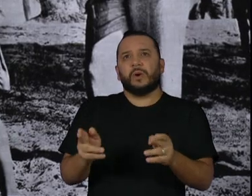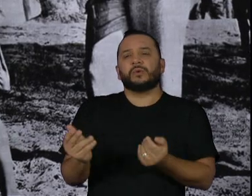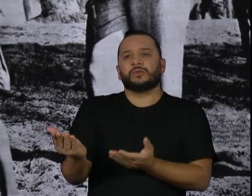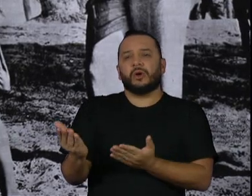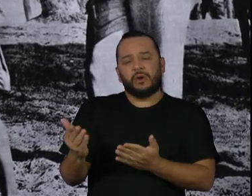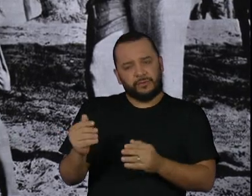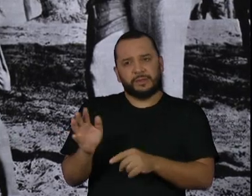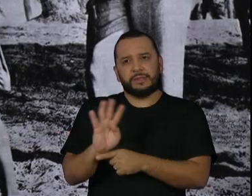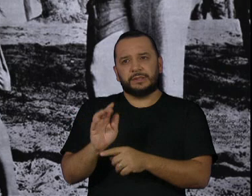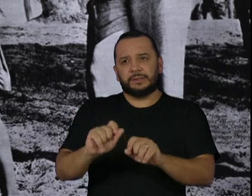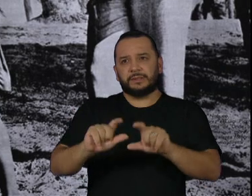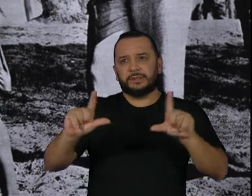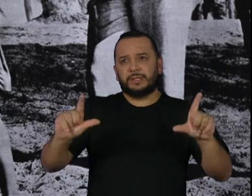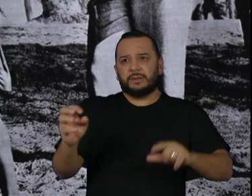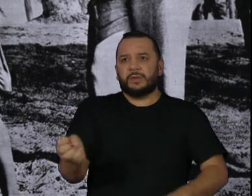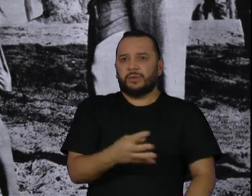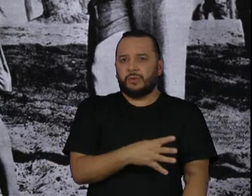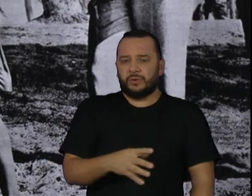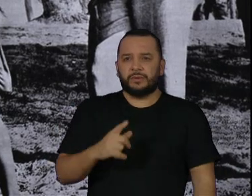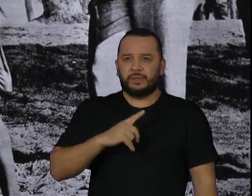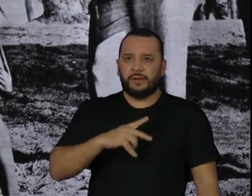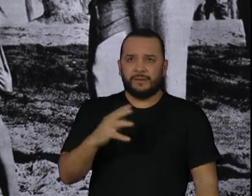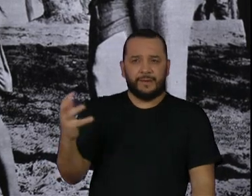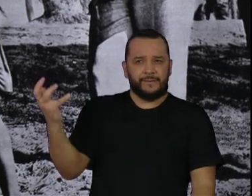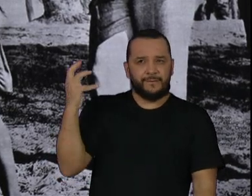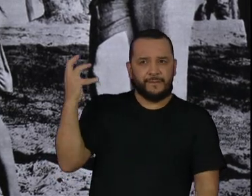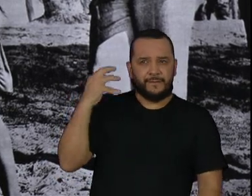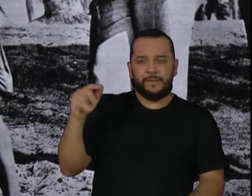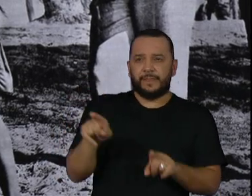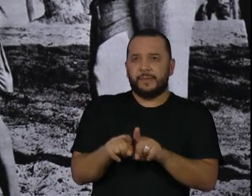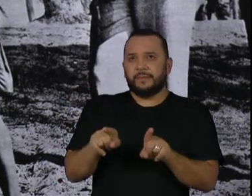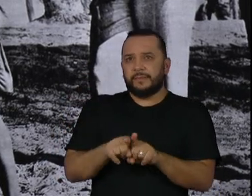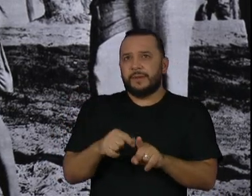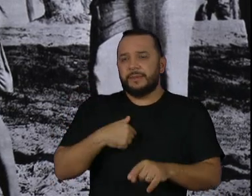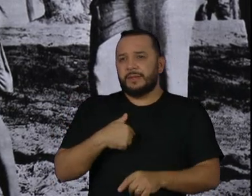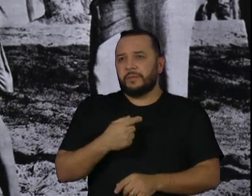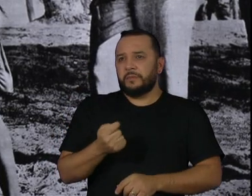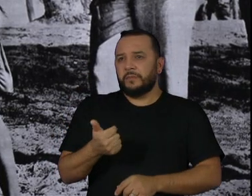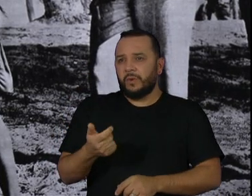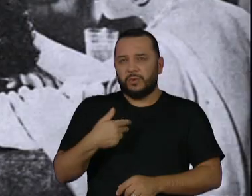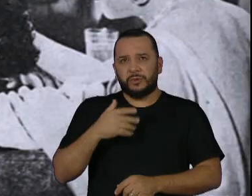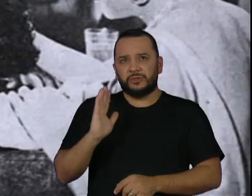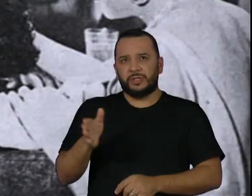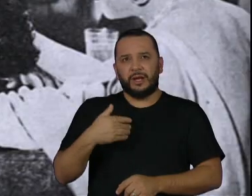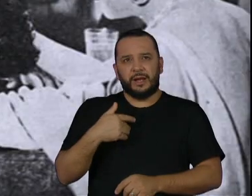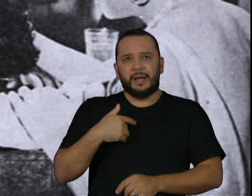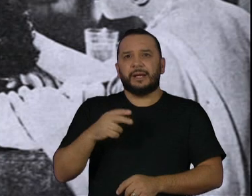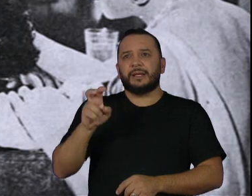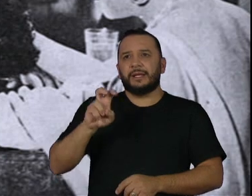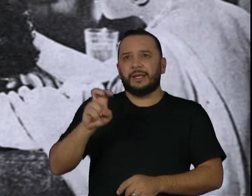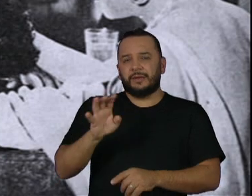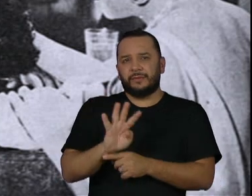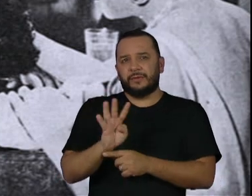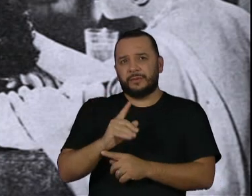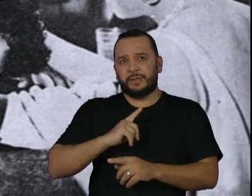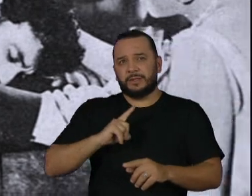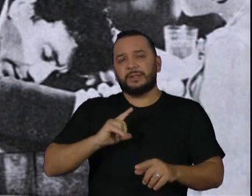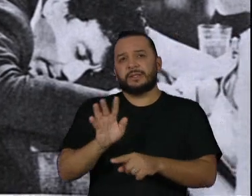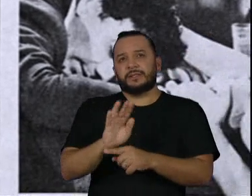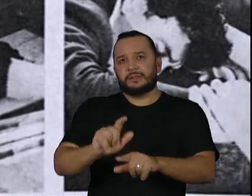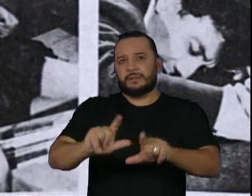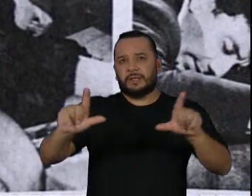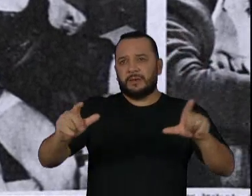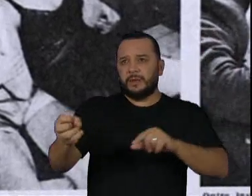Eu fui influenciado também, mas não tanto, porque eu já estava com a cabeça, já estava meu quinto filme. Tá? Cinema Novo é intimamente ligado a